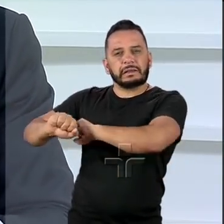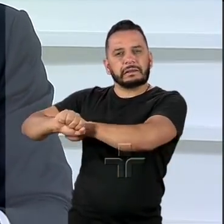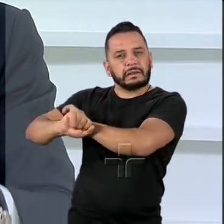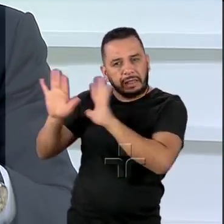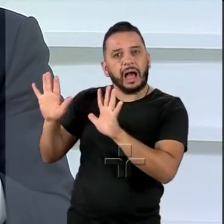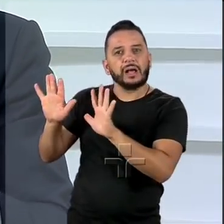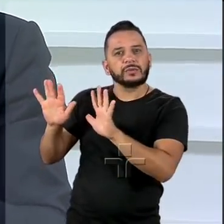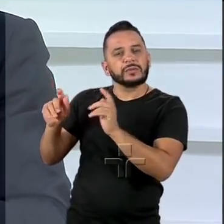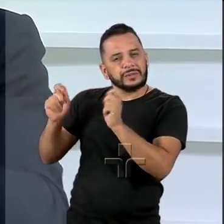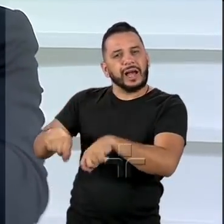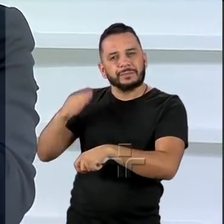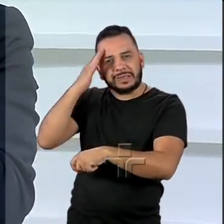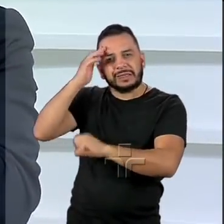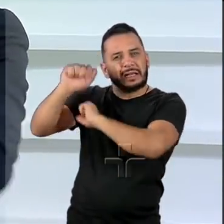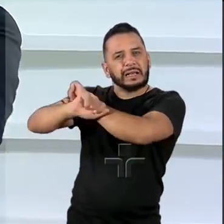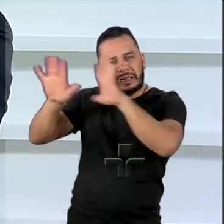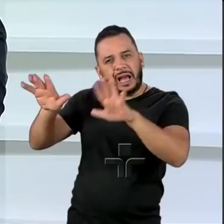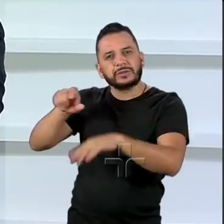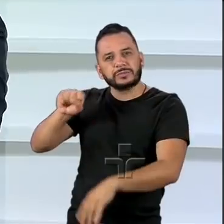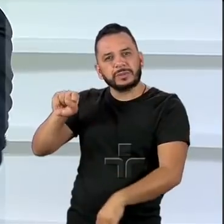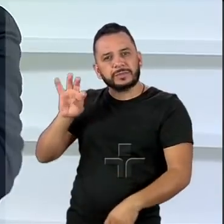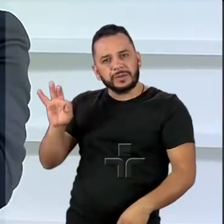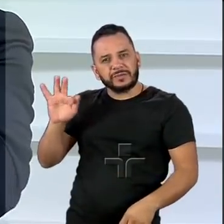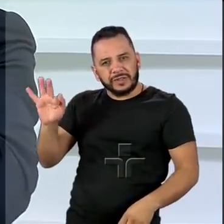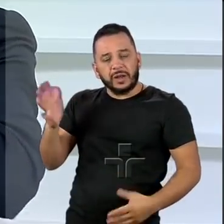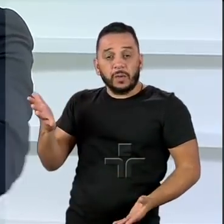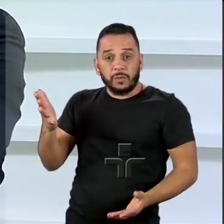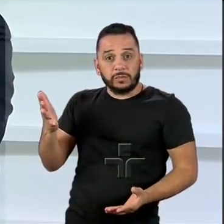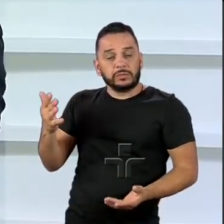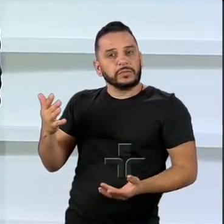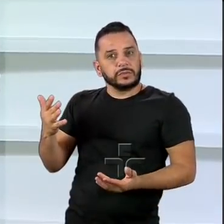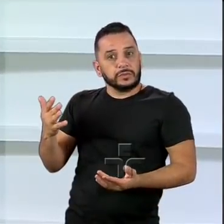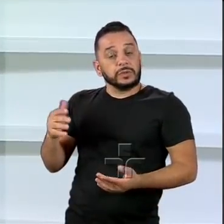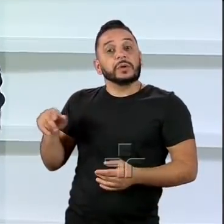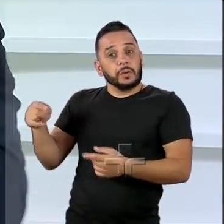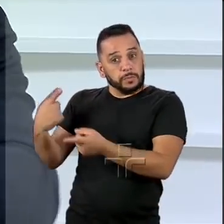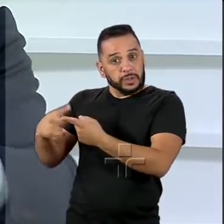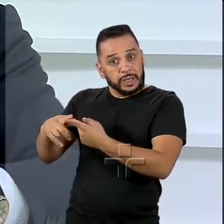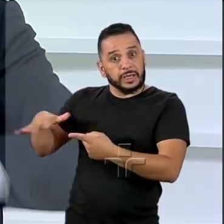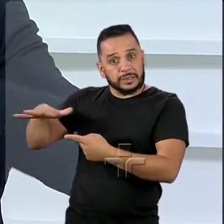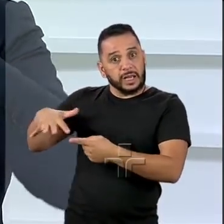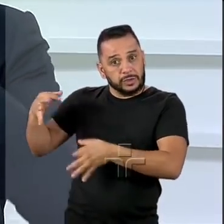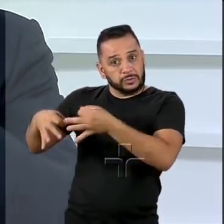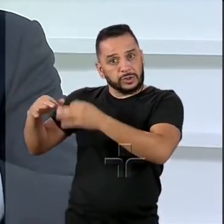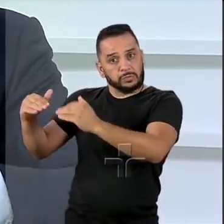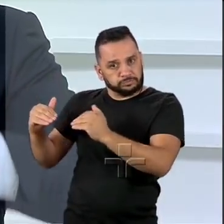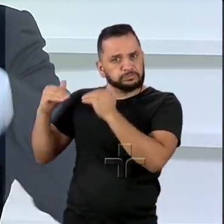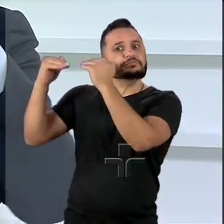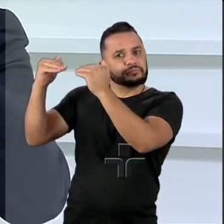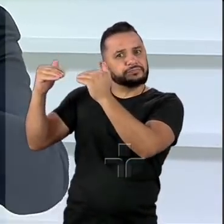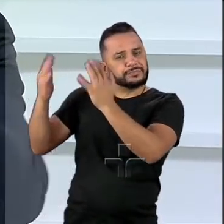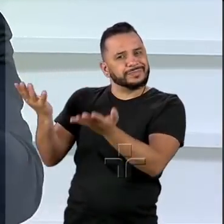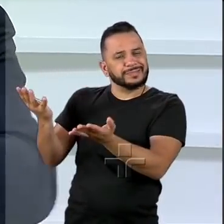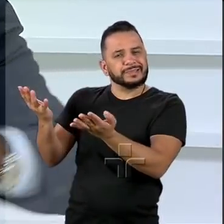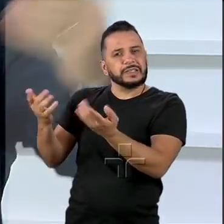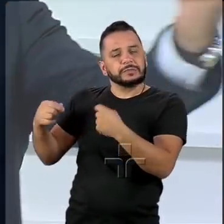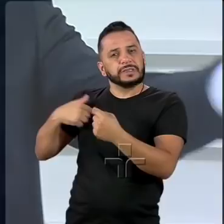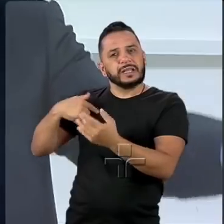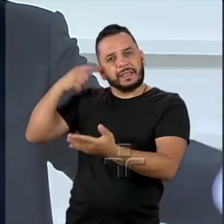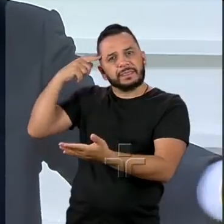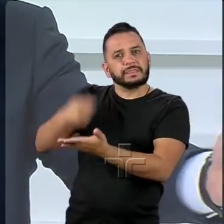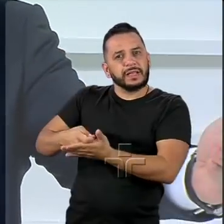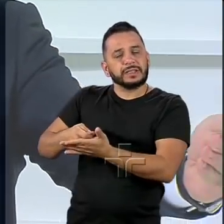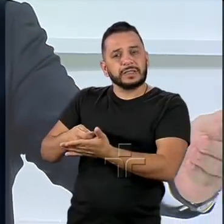que o Supremo Tribunal Federal, então, como órgão, aí sim, de cúpula do Poder Judiciário, defina, em todos os casos,